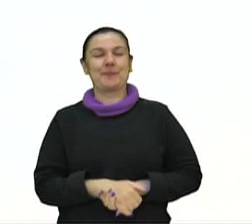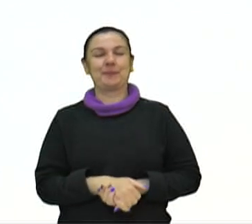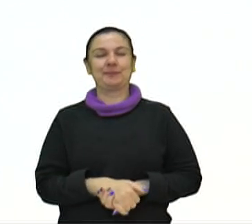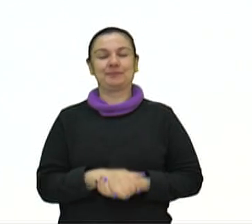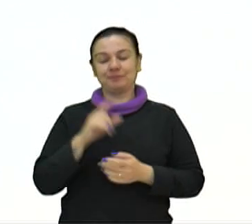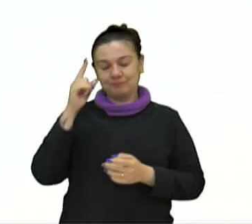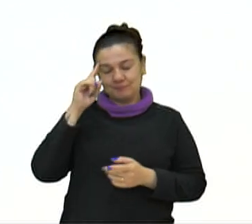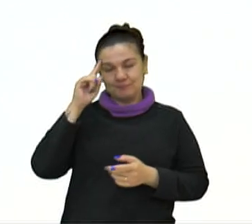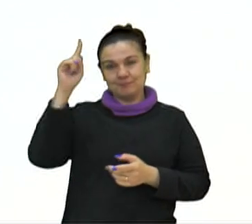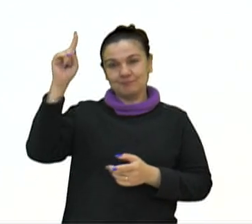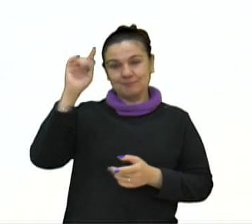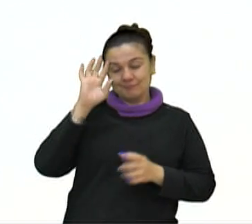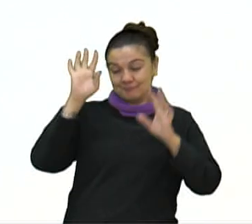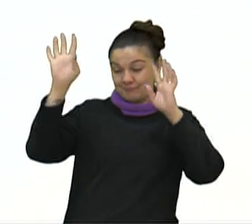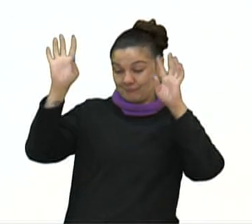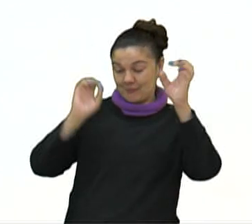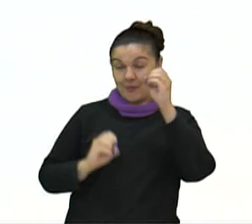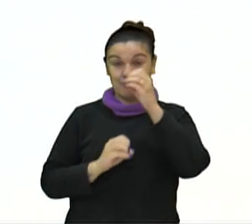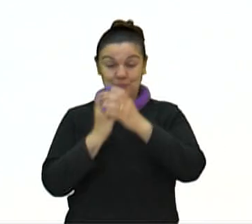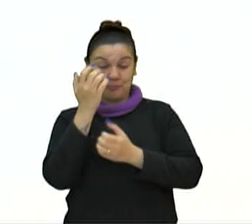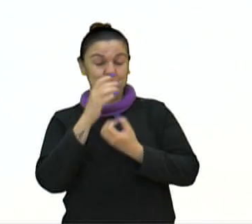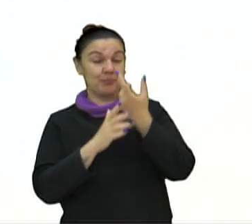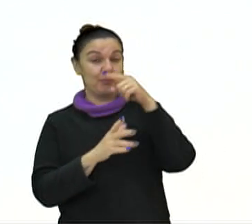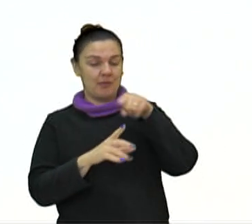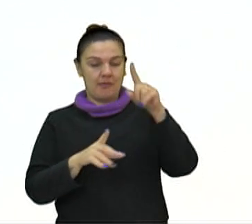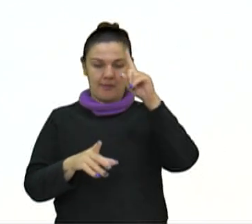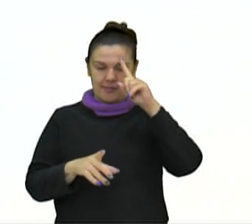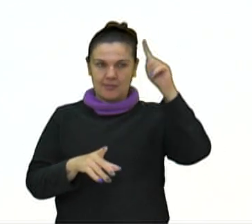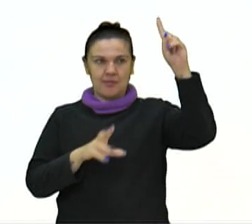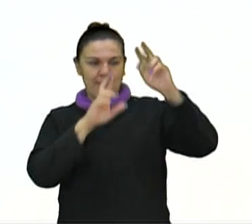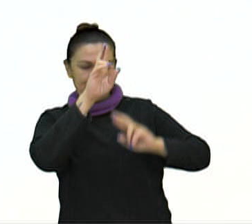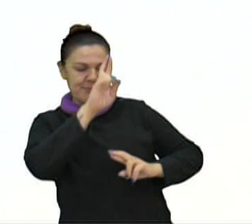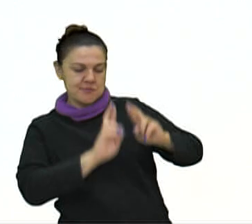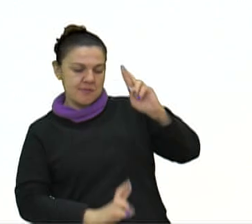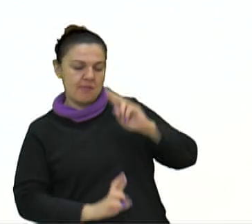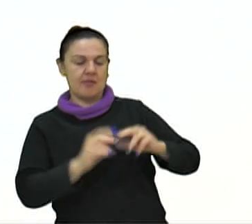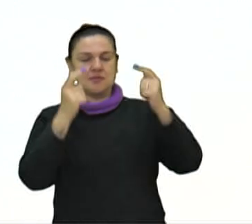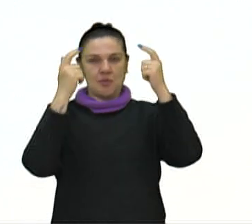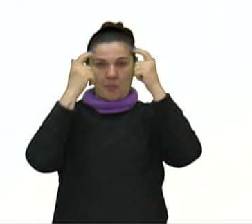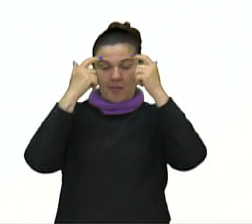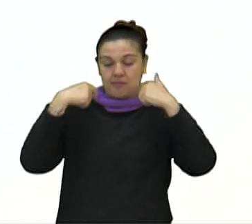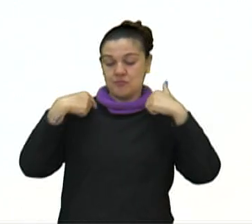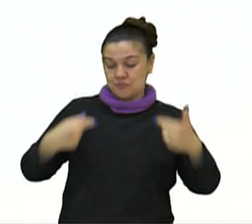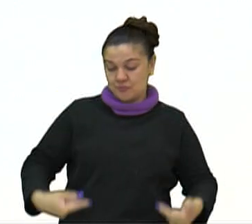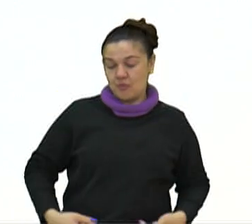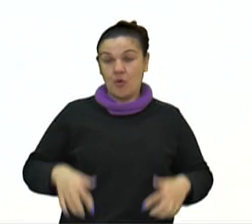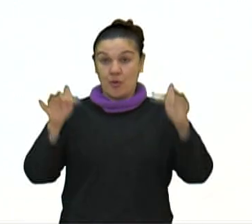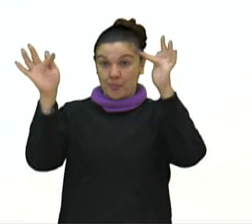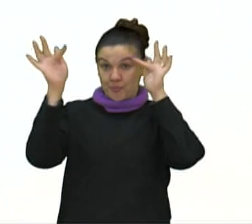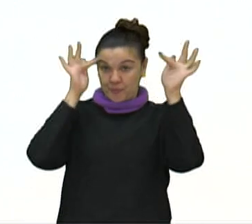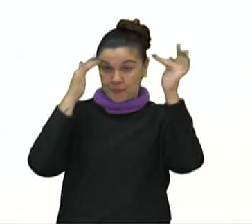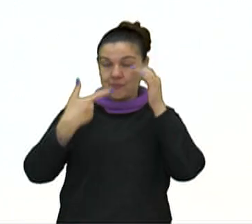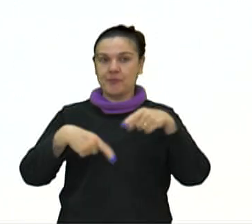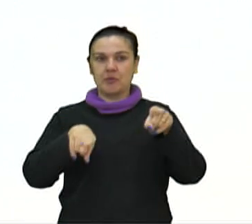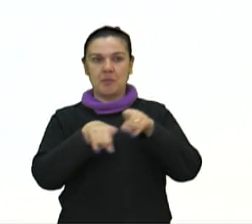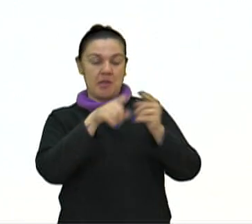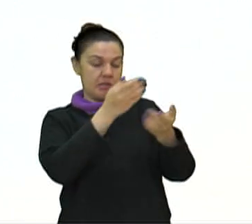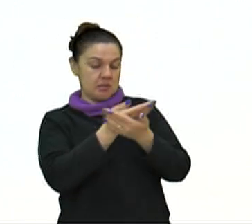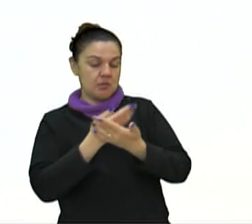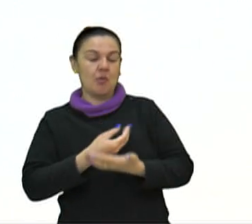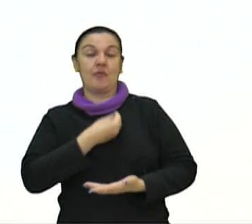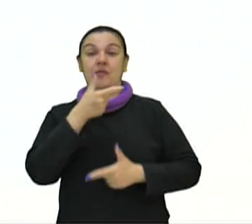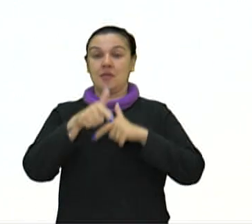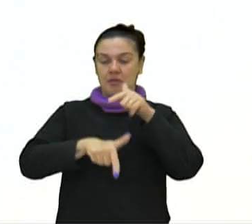essas ideias que existem no pensamento dele de Deus, relação, mente, corpo e filosofia. Estudamos um pouquinho sobre a vida e